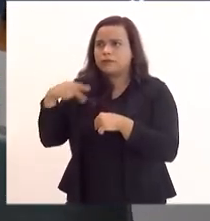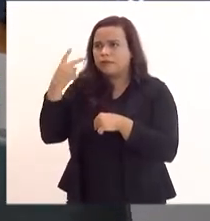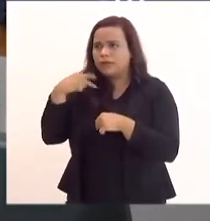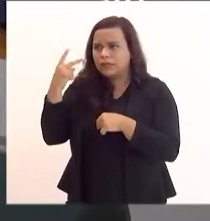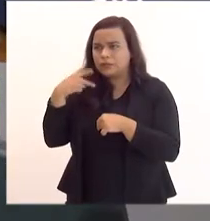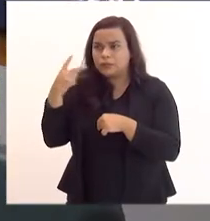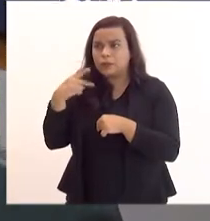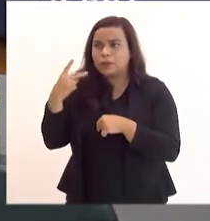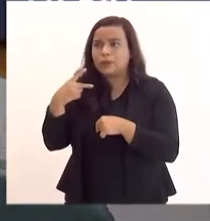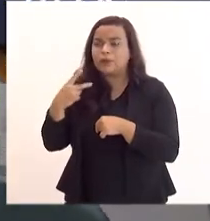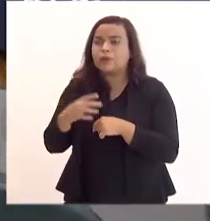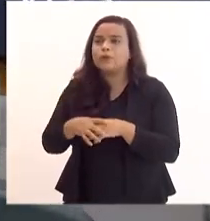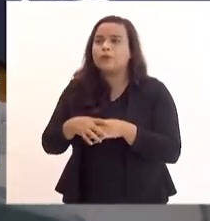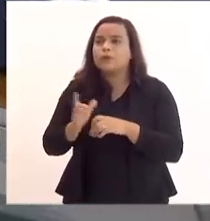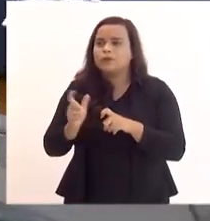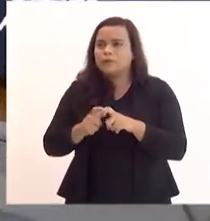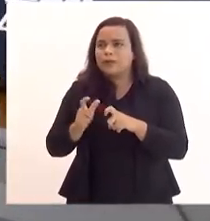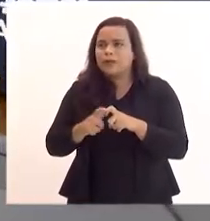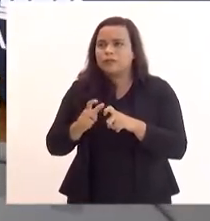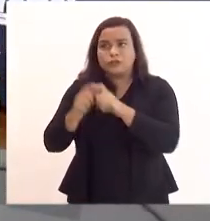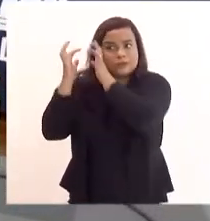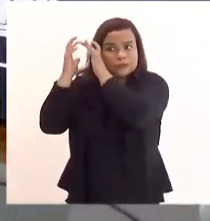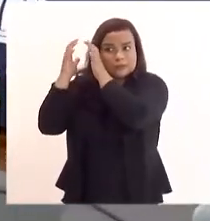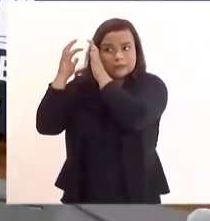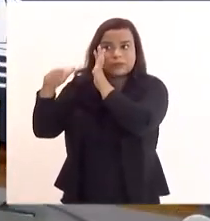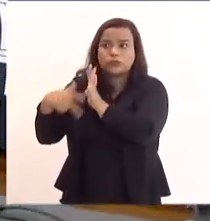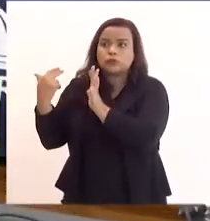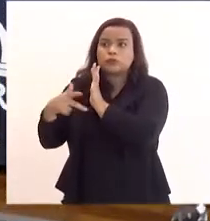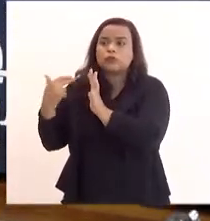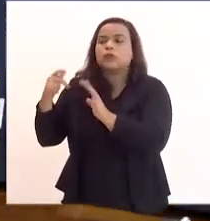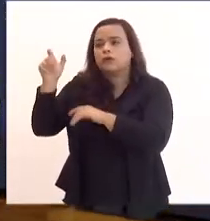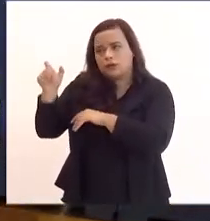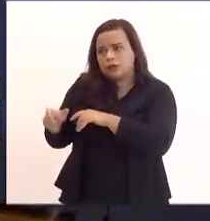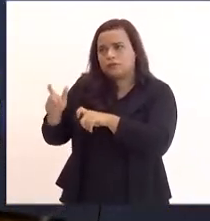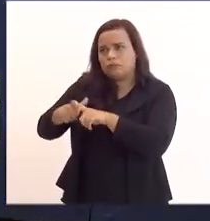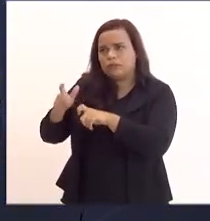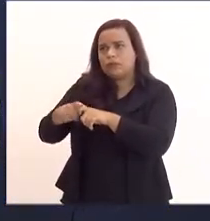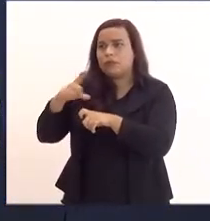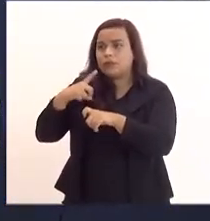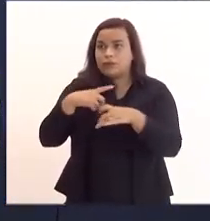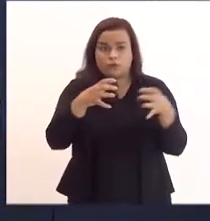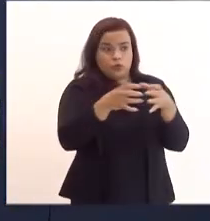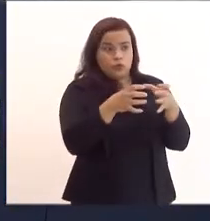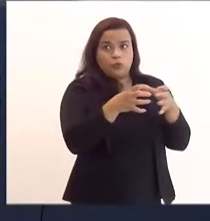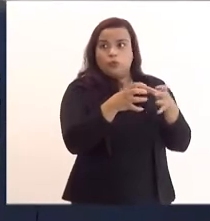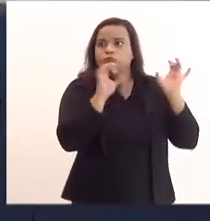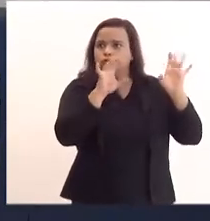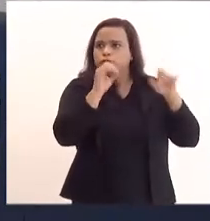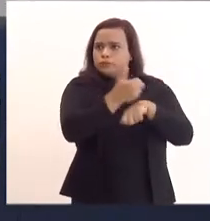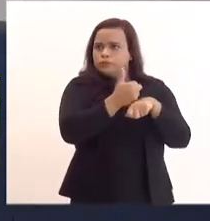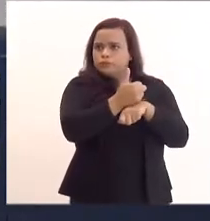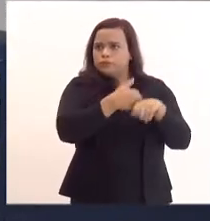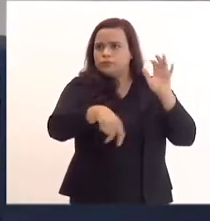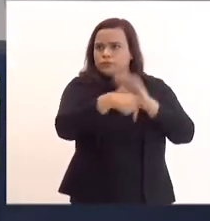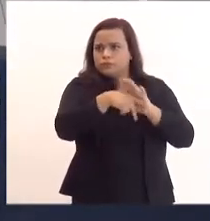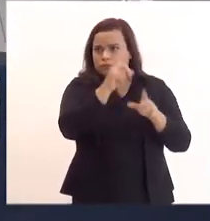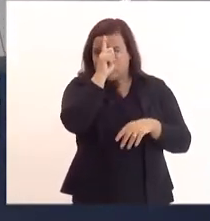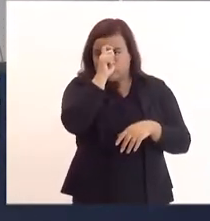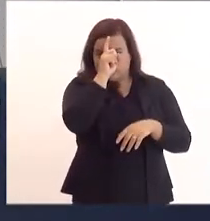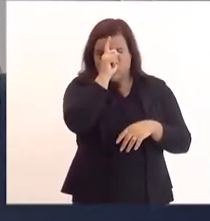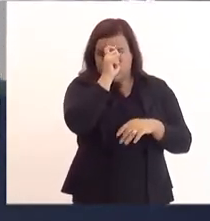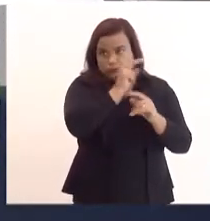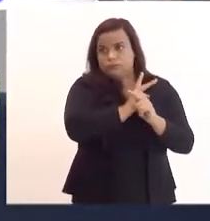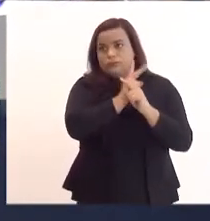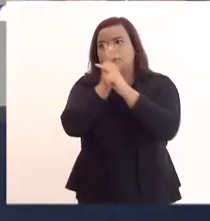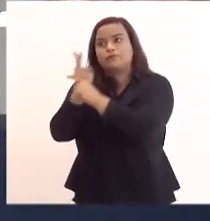vereador, médico, neurocirurgião, foi procurado por um grupo de especialistas no Pedro Ernesto, alegando que um